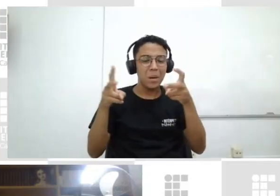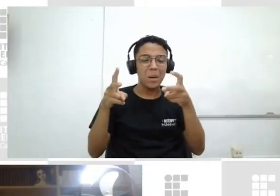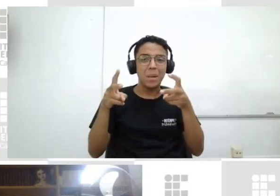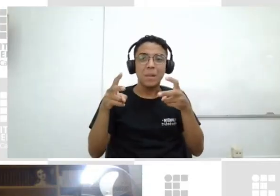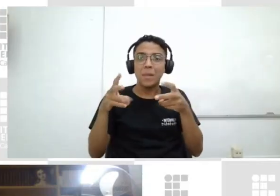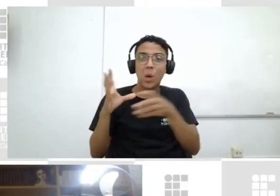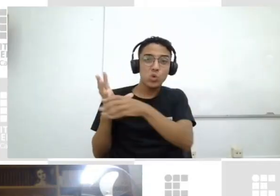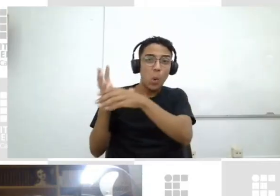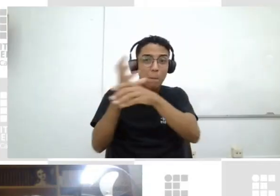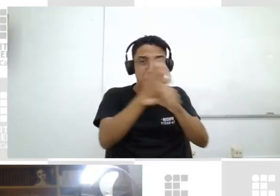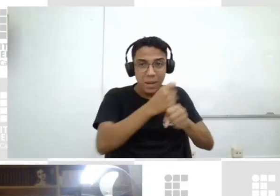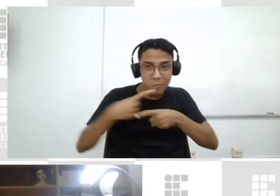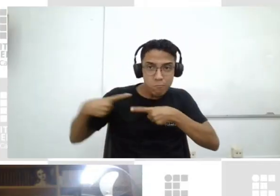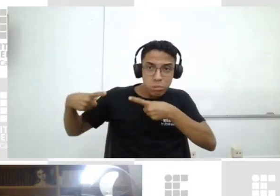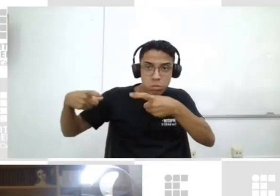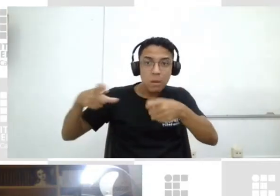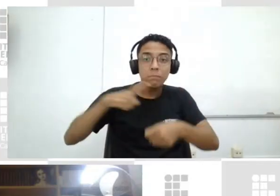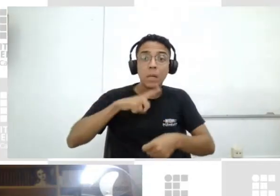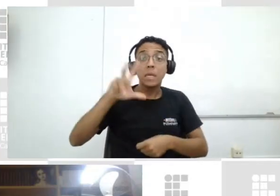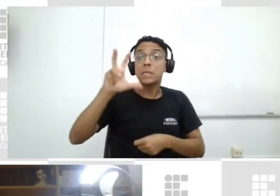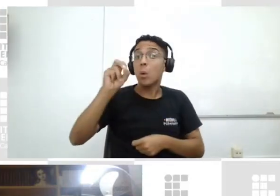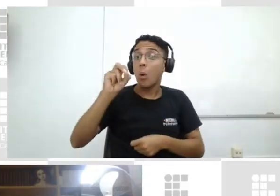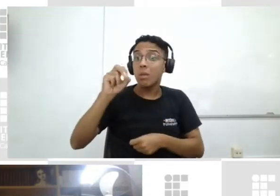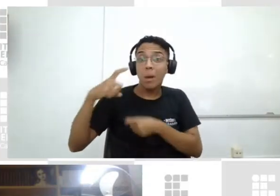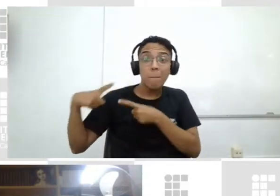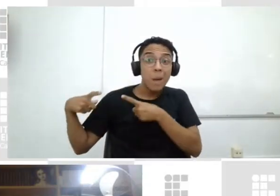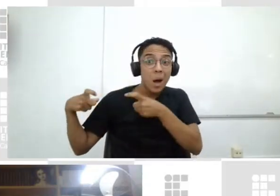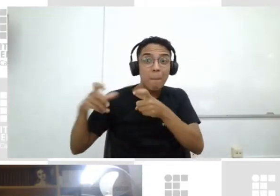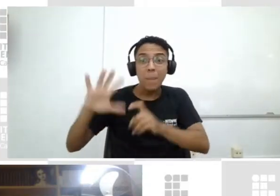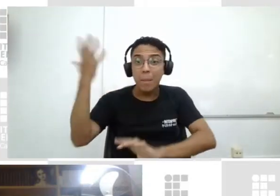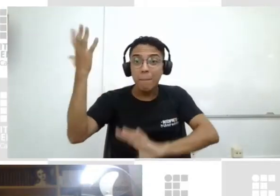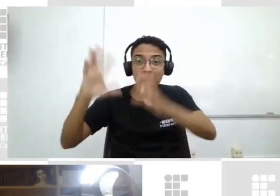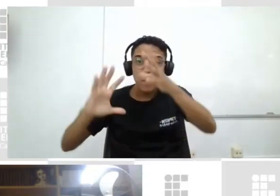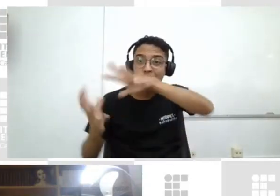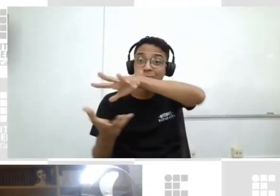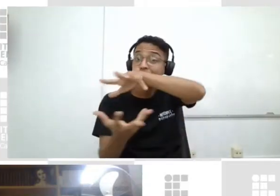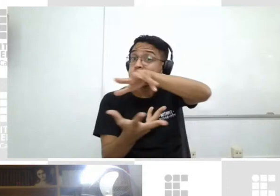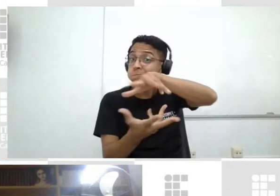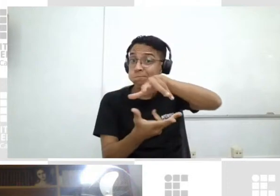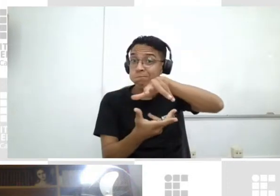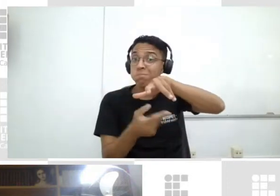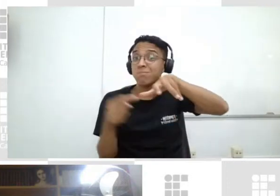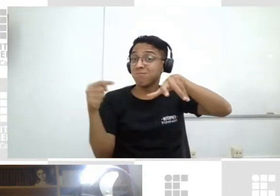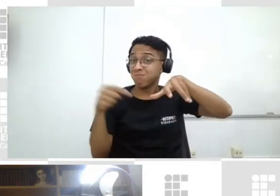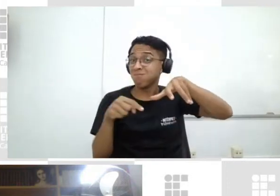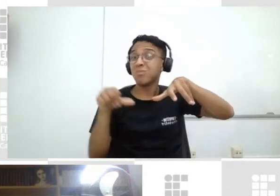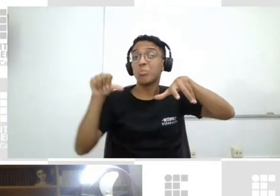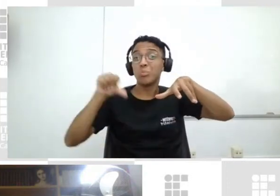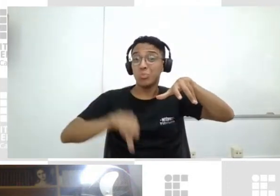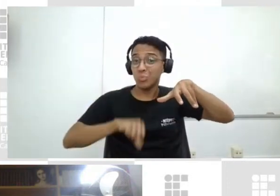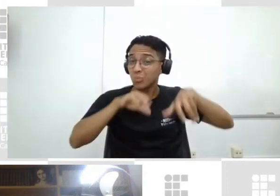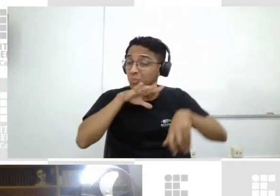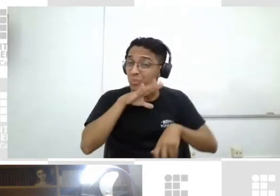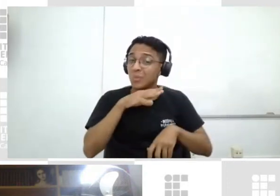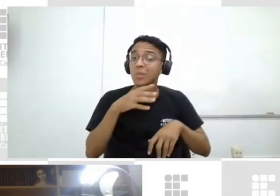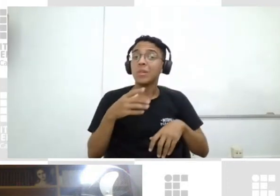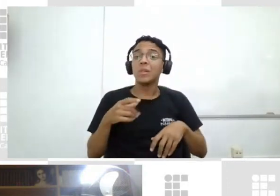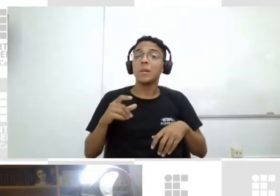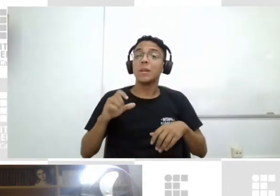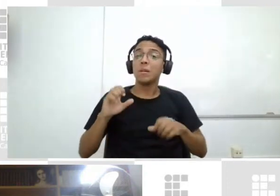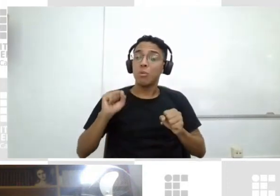acontecendo no mundo hoje. E o que acontece? Não só a guerra é um mal intrínseco, evidentemente a guerra é a confissão de um